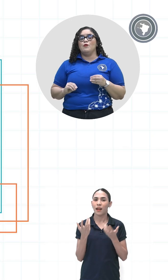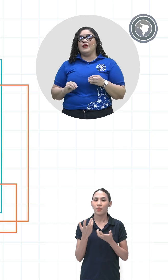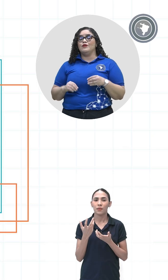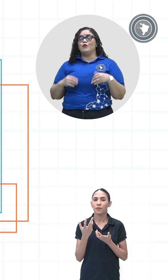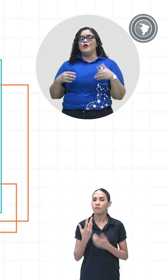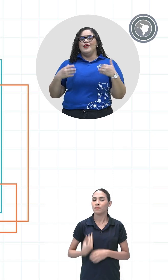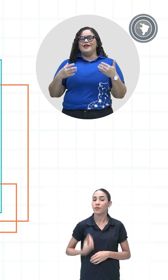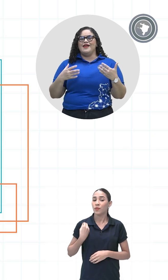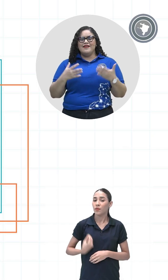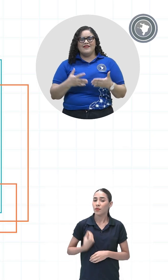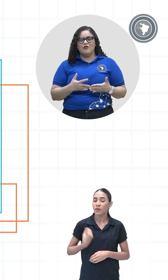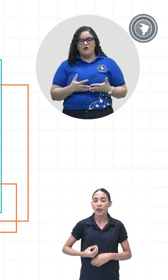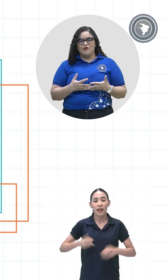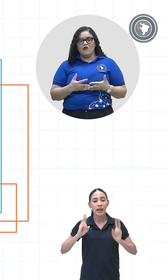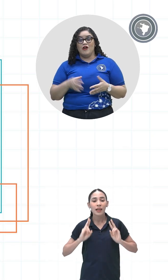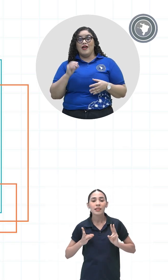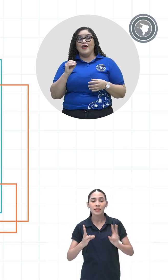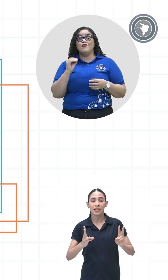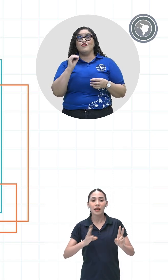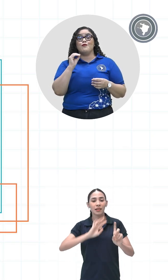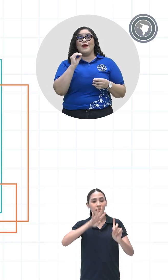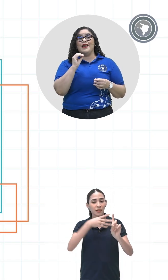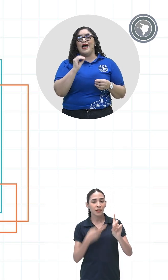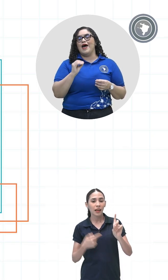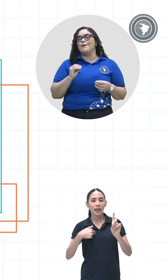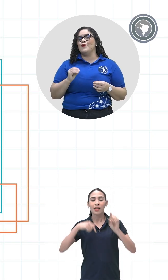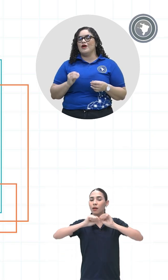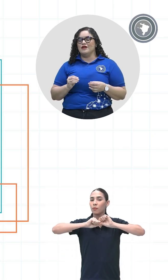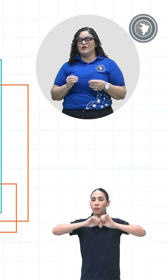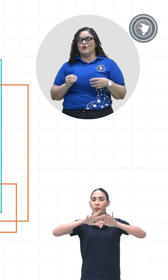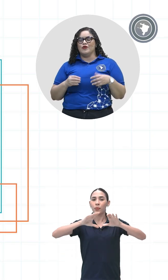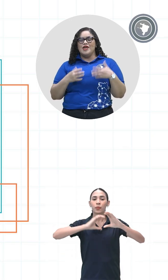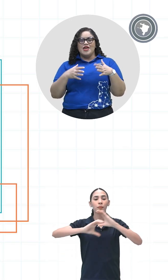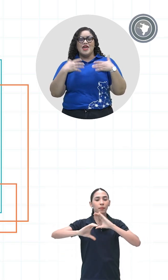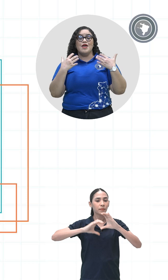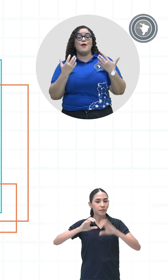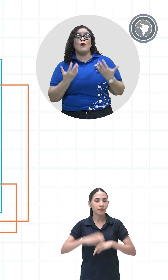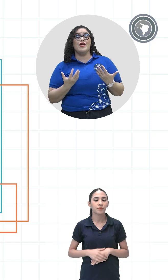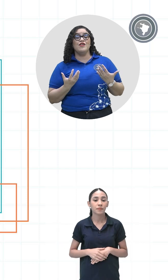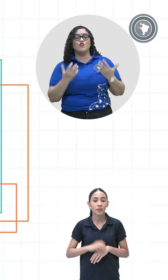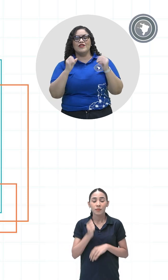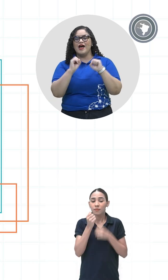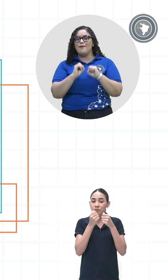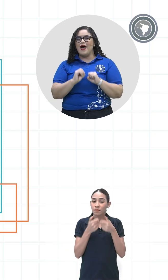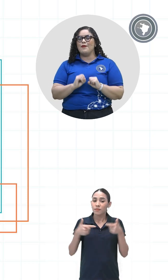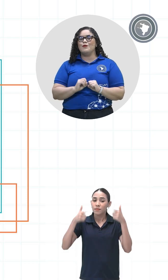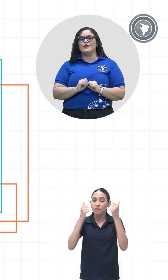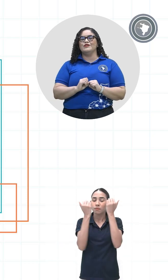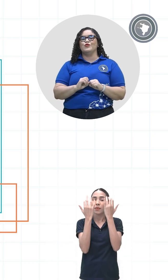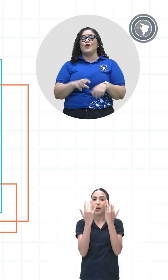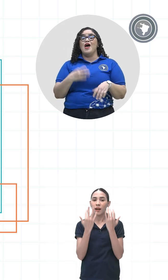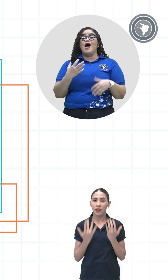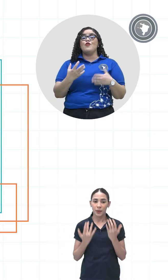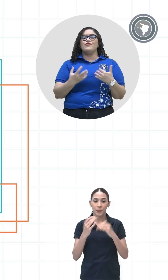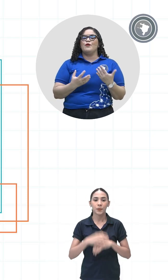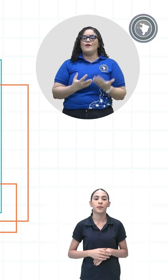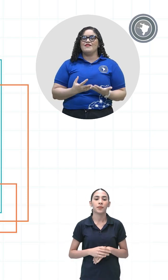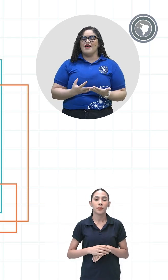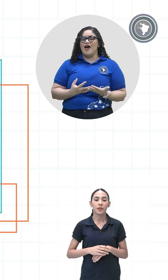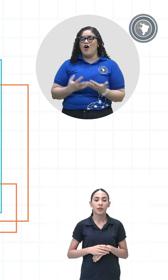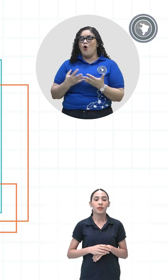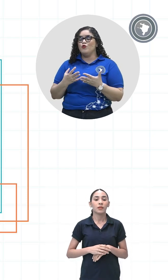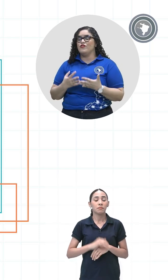vão momento, e em seu louvor eis de espalhar meu canto, e rir meu riso e derramar meu pranto, ao